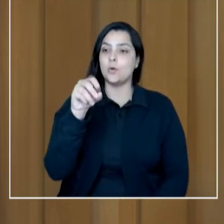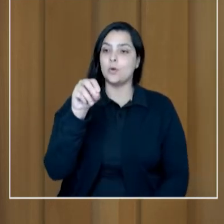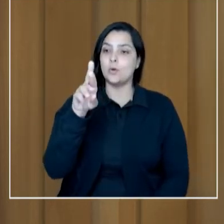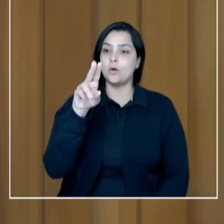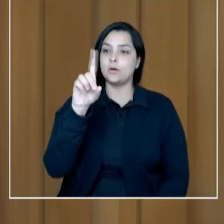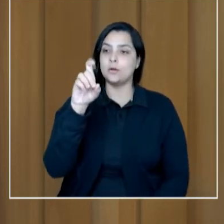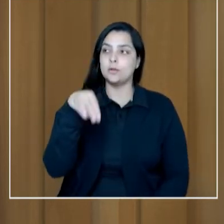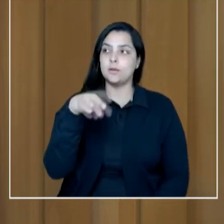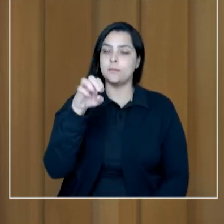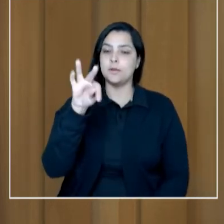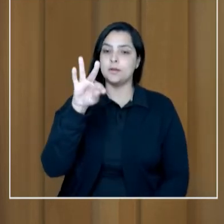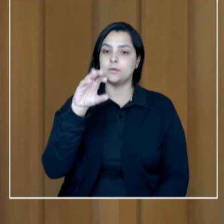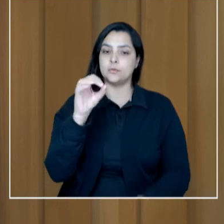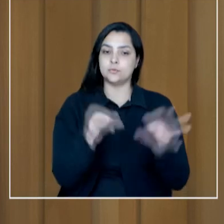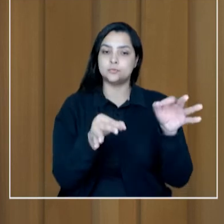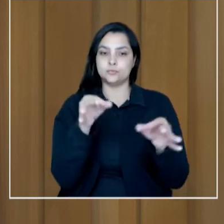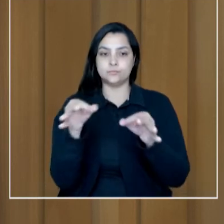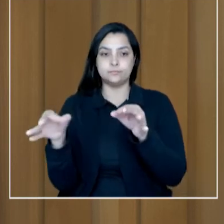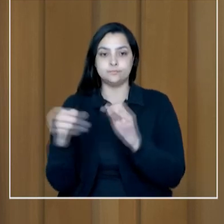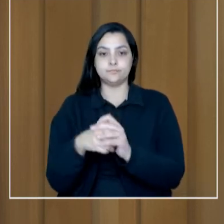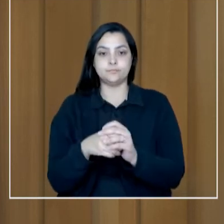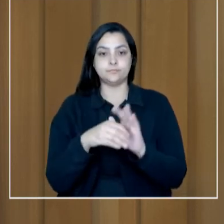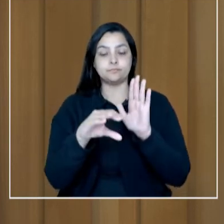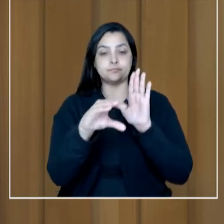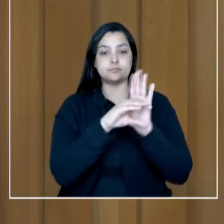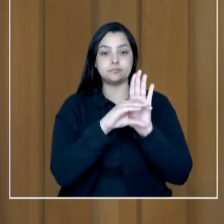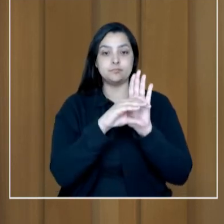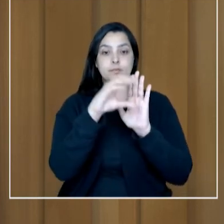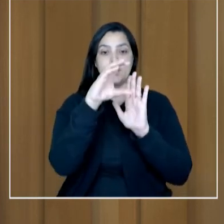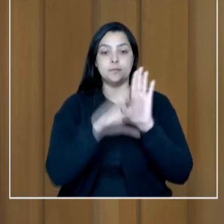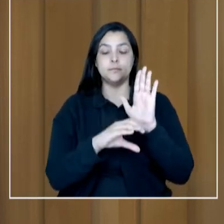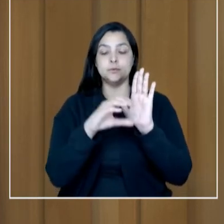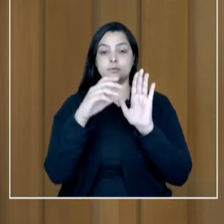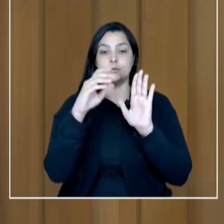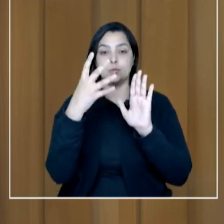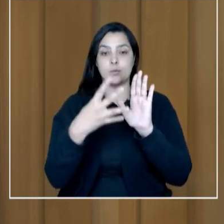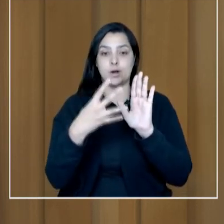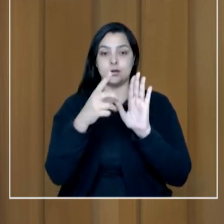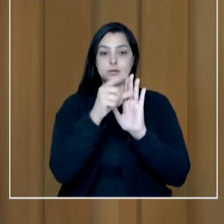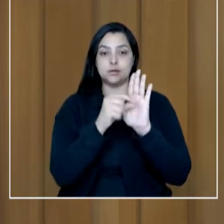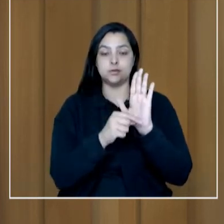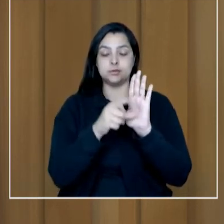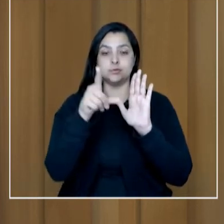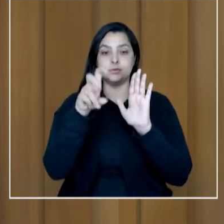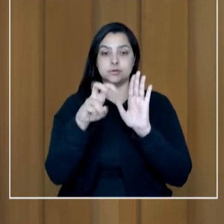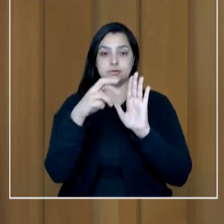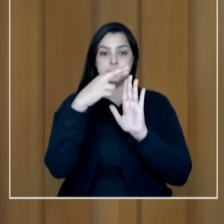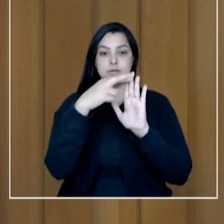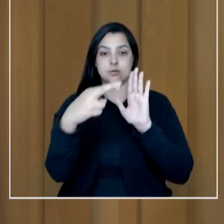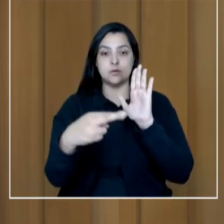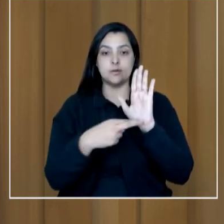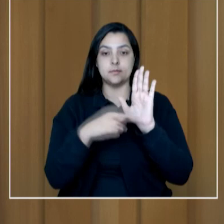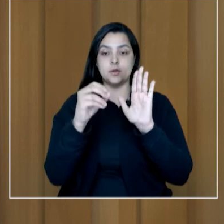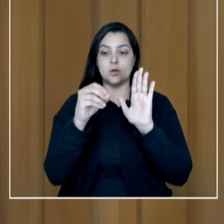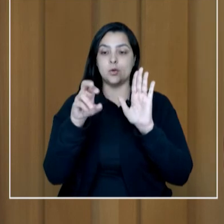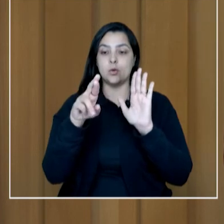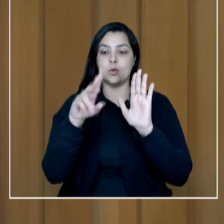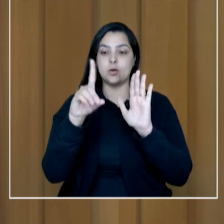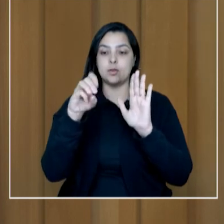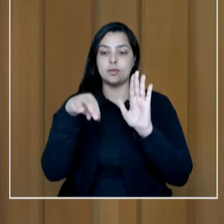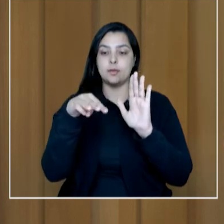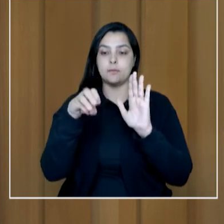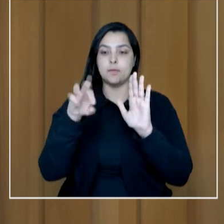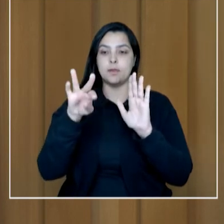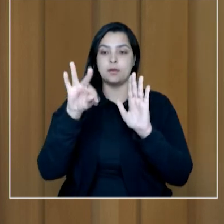do Trabalho. Nos termos do capítulo 4º, artigo 15 do Regulamento da Ordem do Mérito Judiciário do